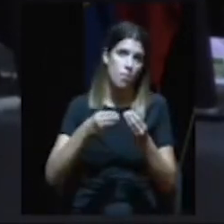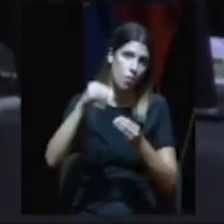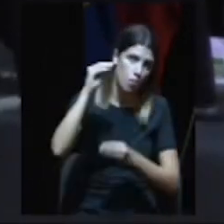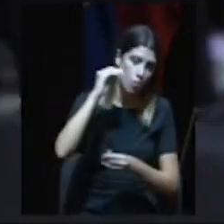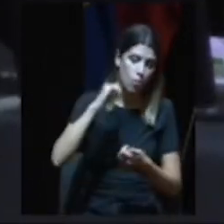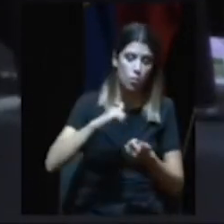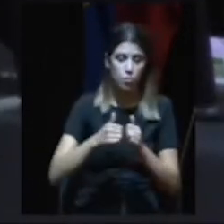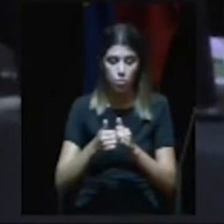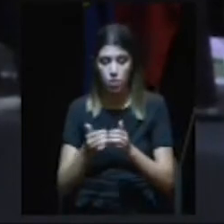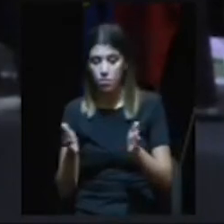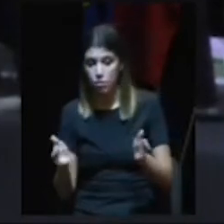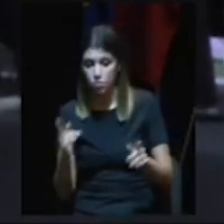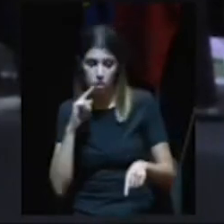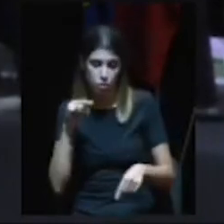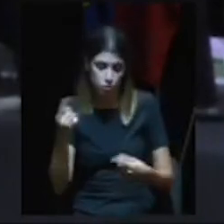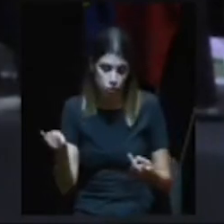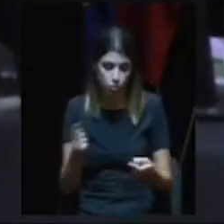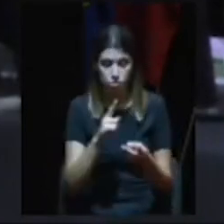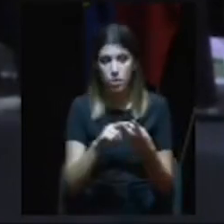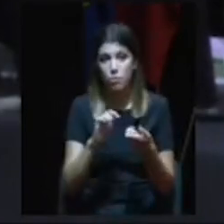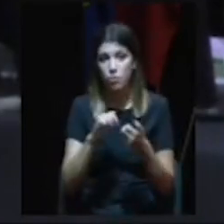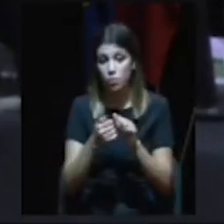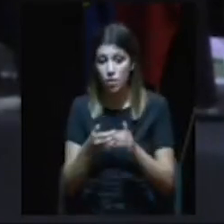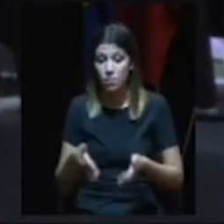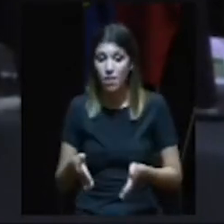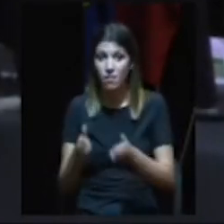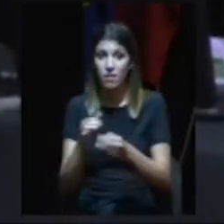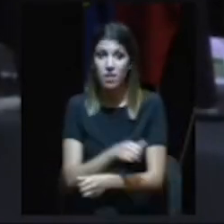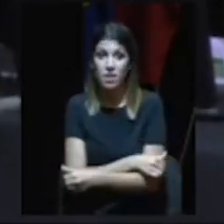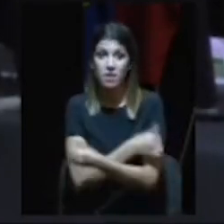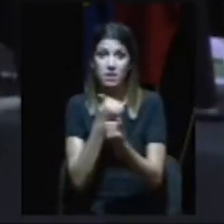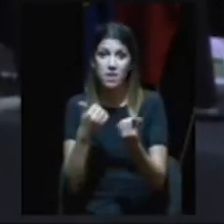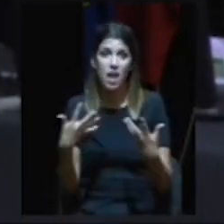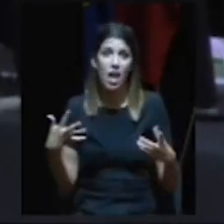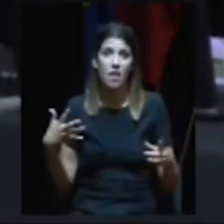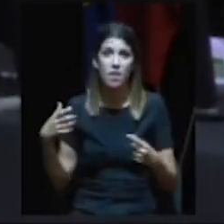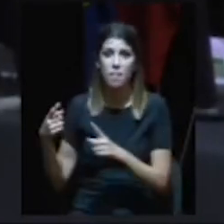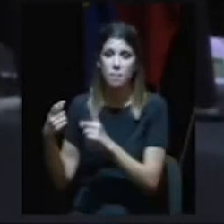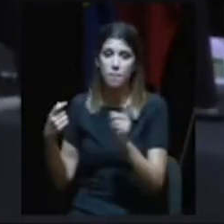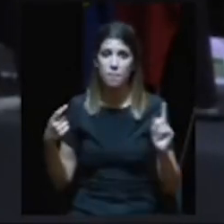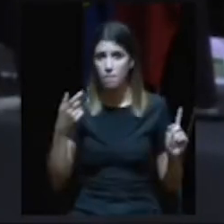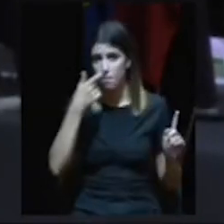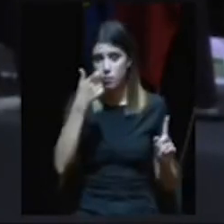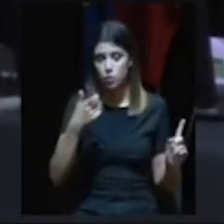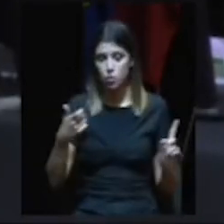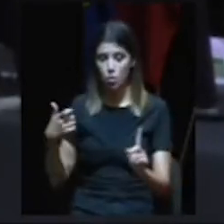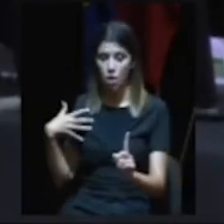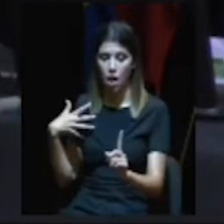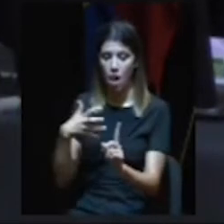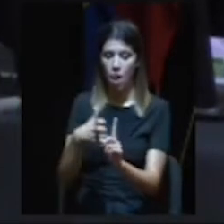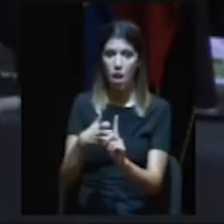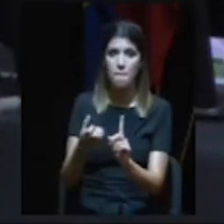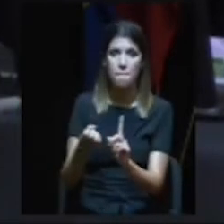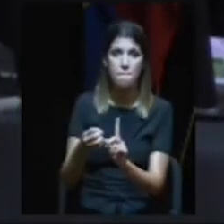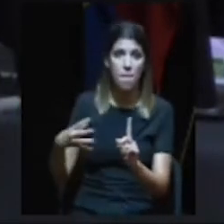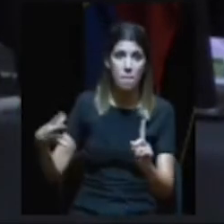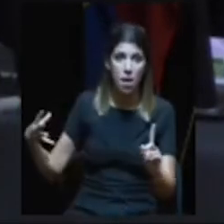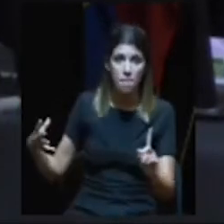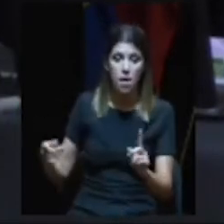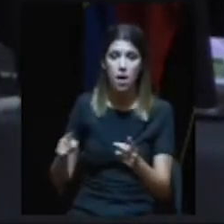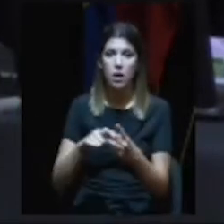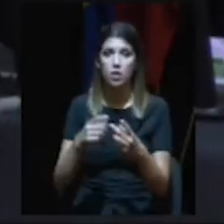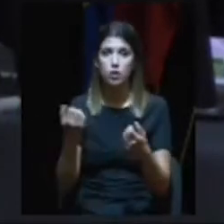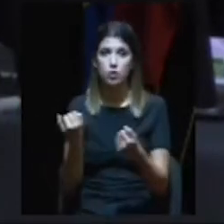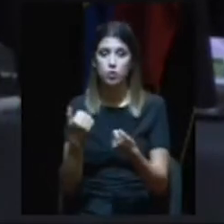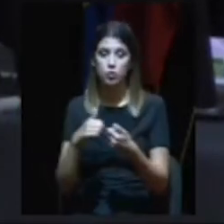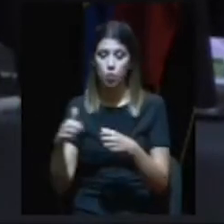de espaço público, tem o problema de ser a avenida da cidade com mais atropelamentos, tem o problema de atravessamentos e